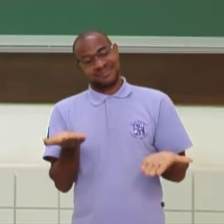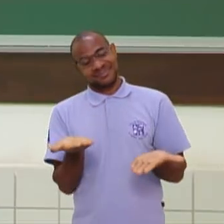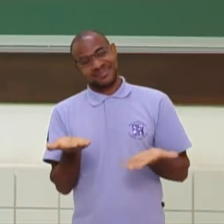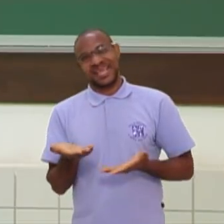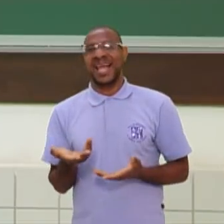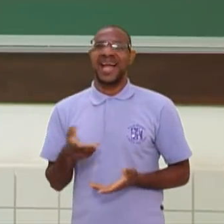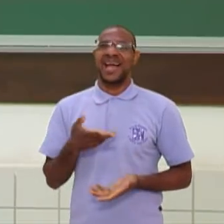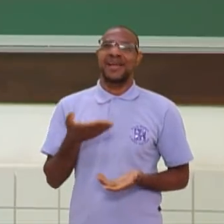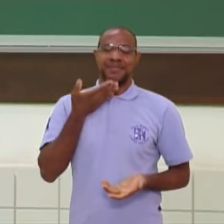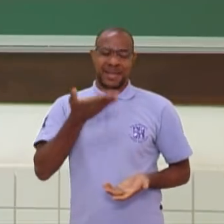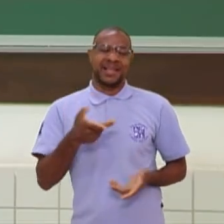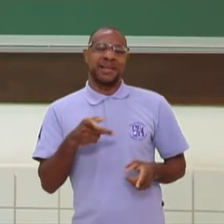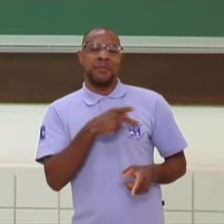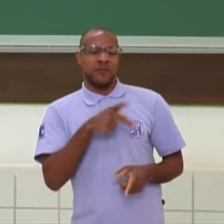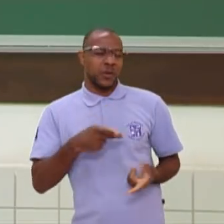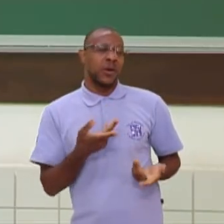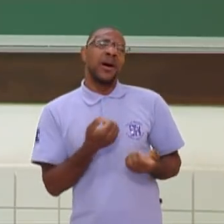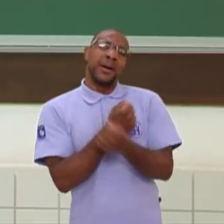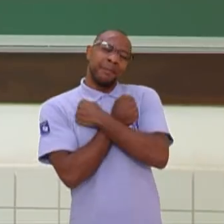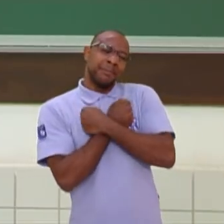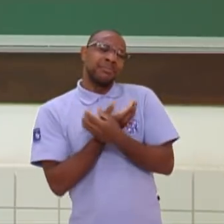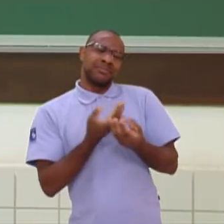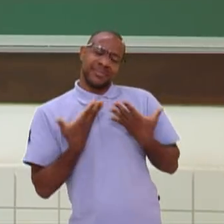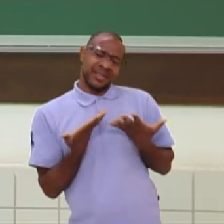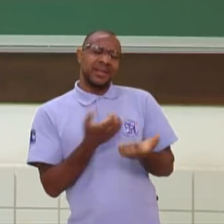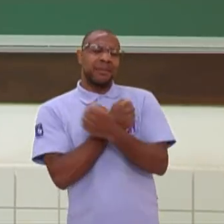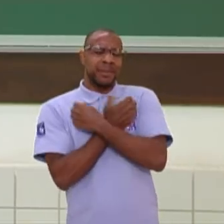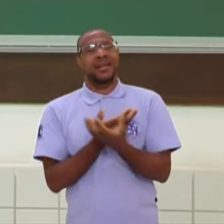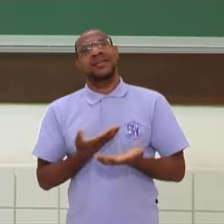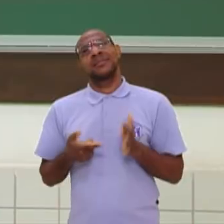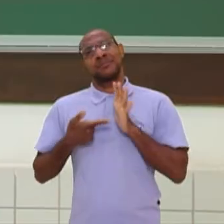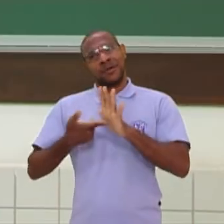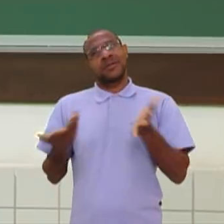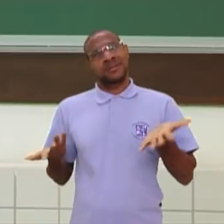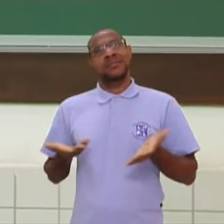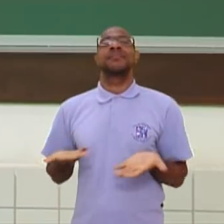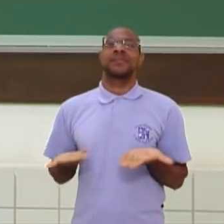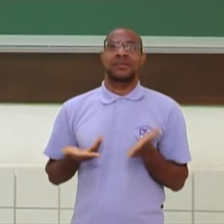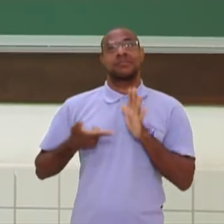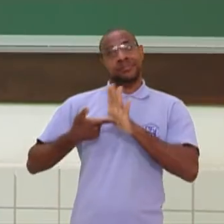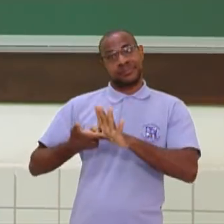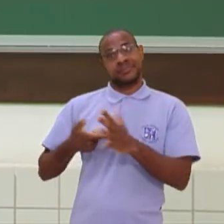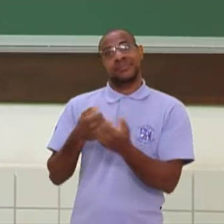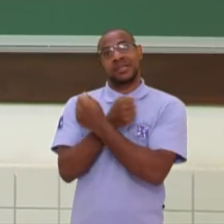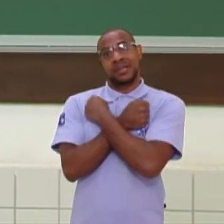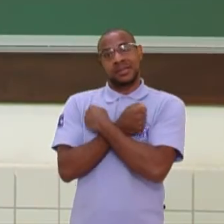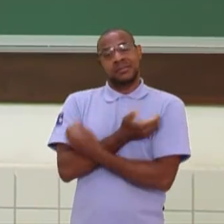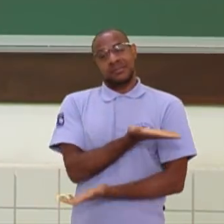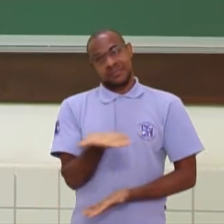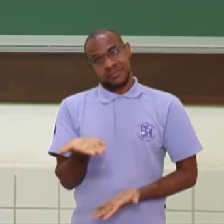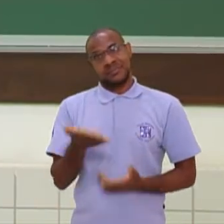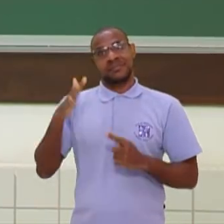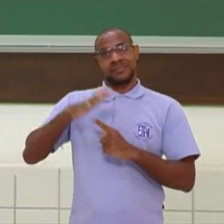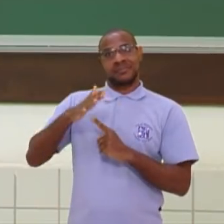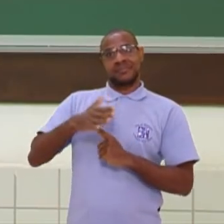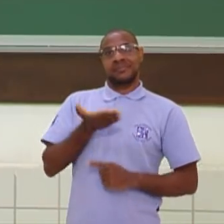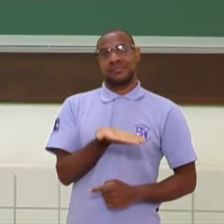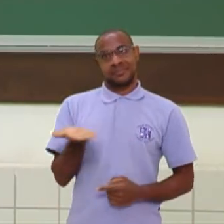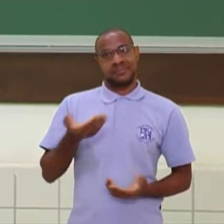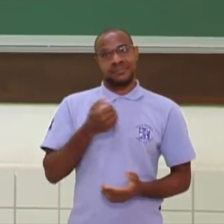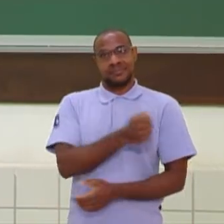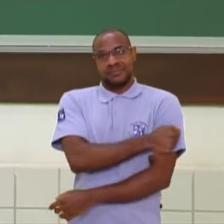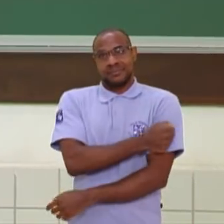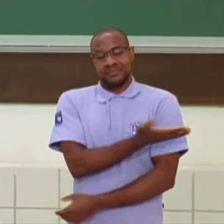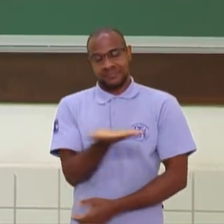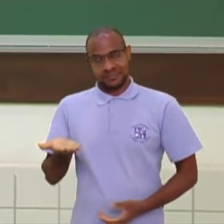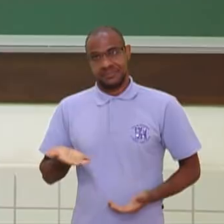professor, manda aquele abraço para a gente. Então, seja dado para vocês e para todos os meus alunos agora aqui no estado do Paraná. Então, assim, vou passar uma informação